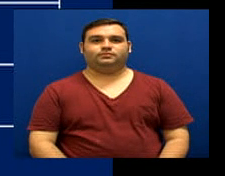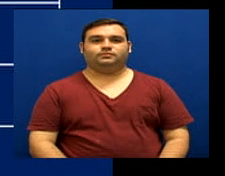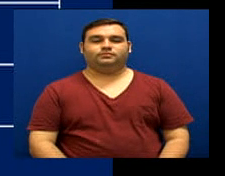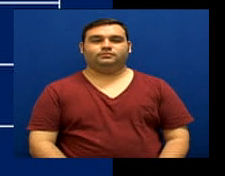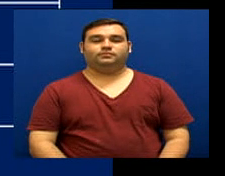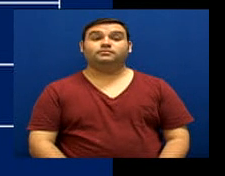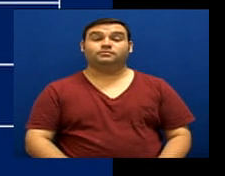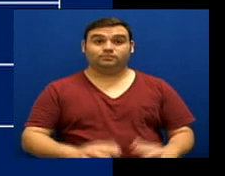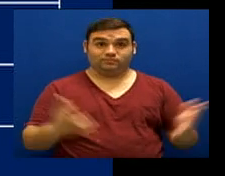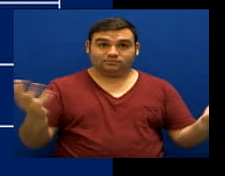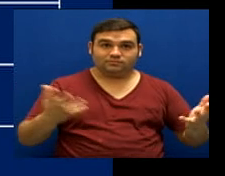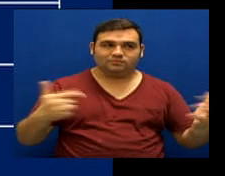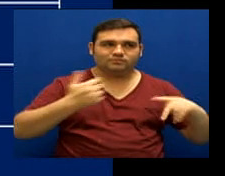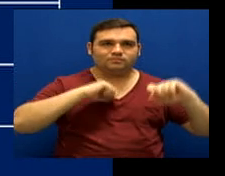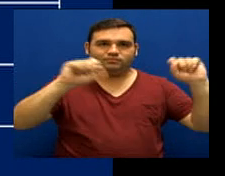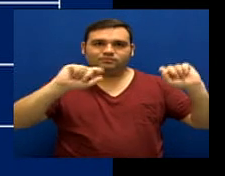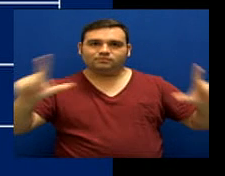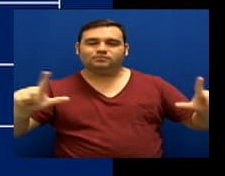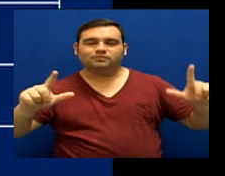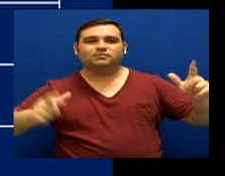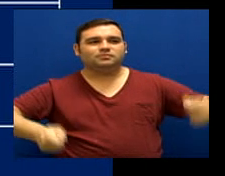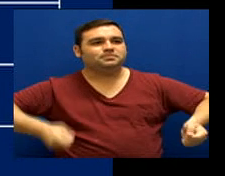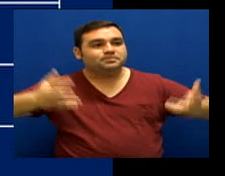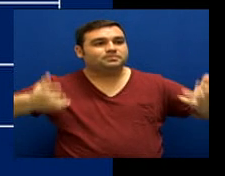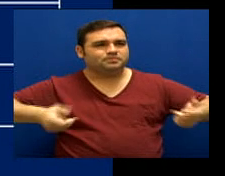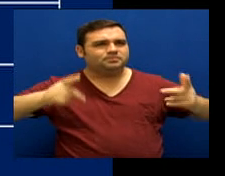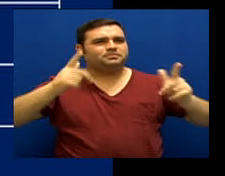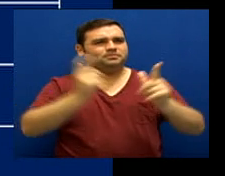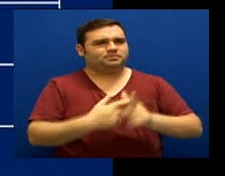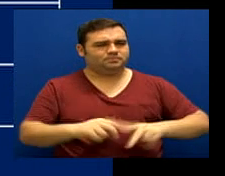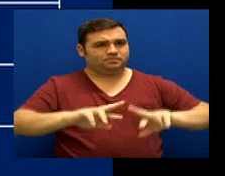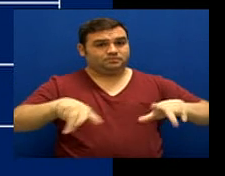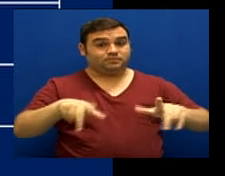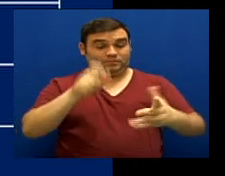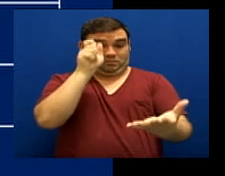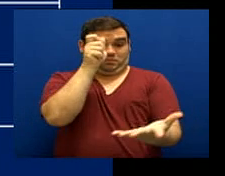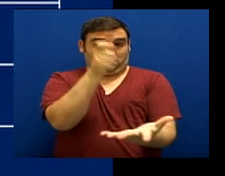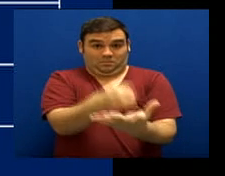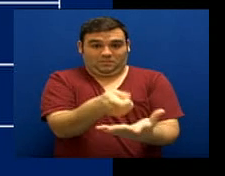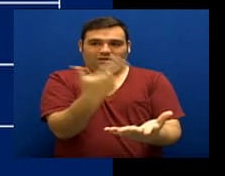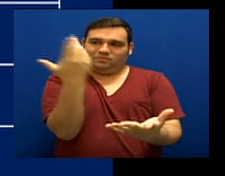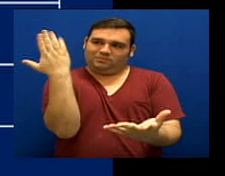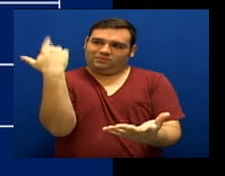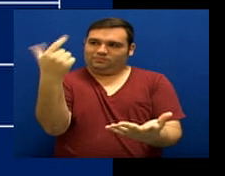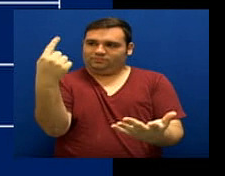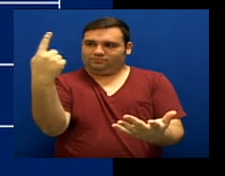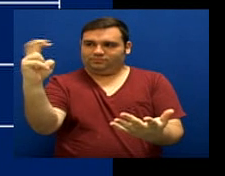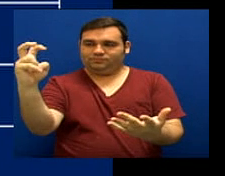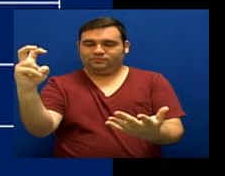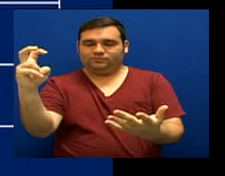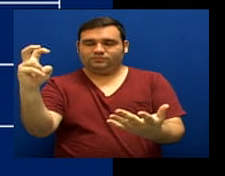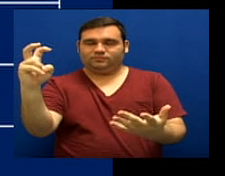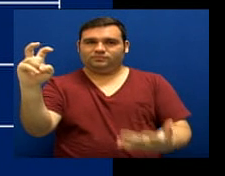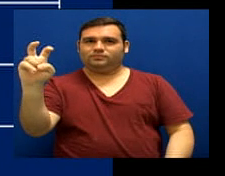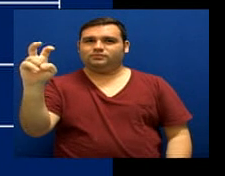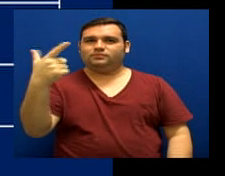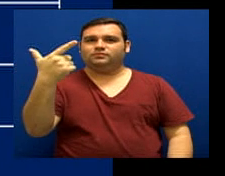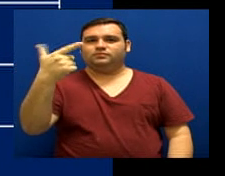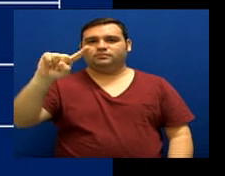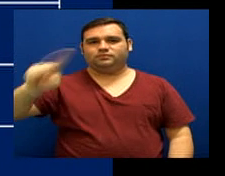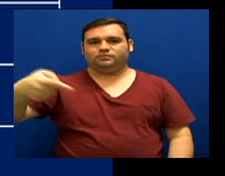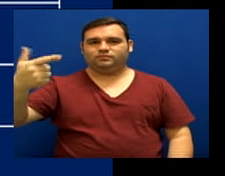aí as despesas primárias as ricci dadas em 2015 da ordem de 2